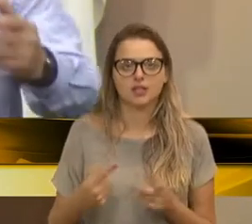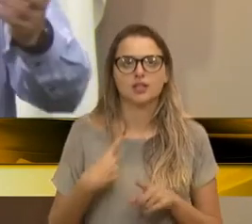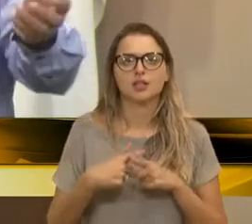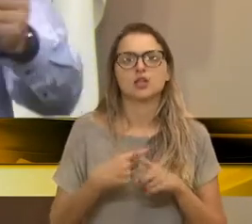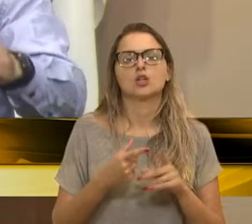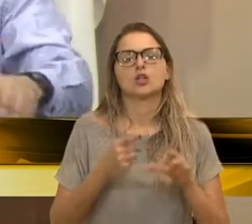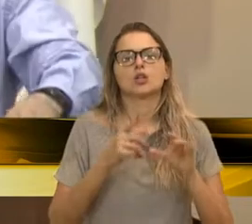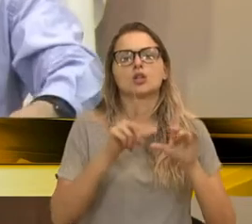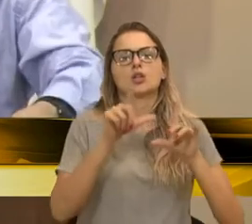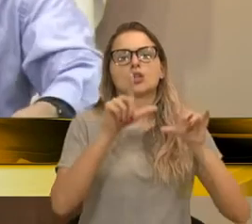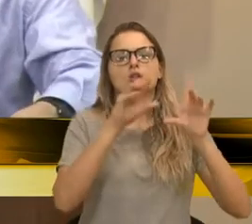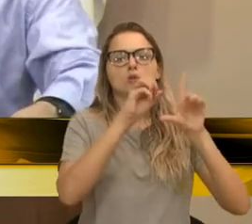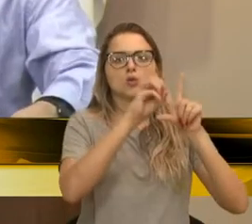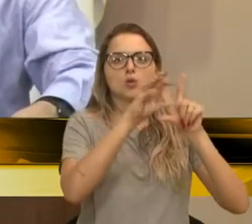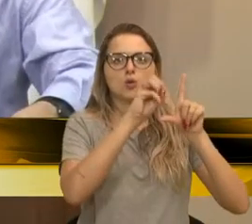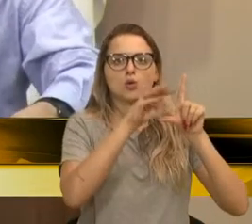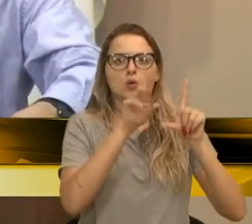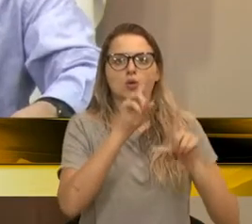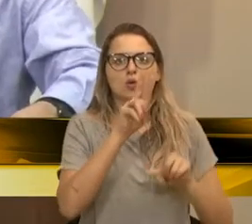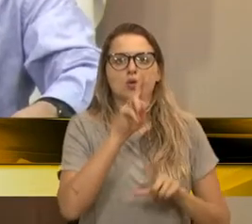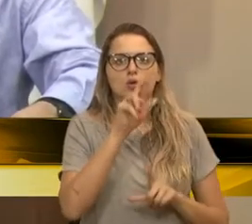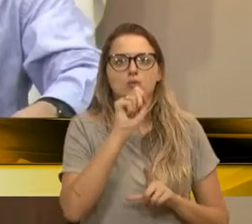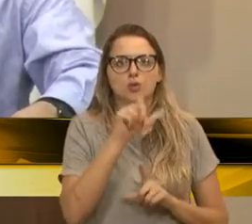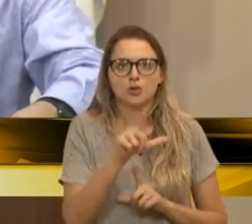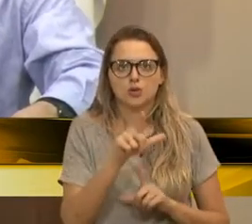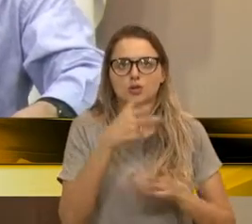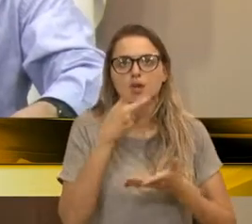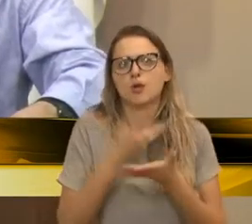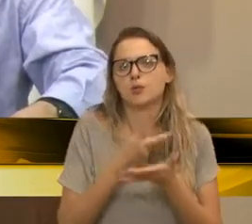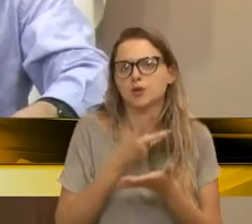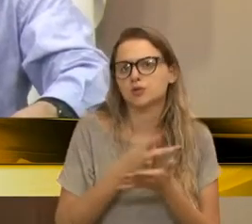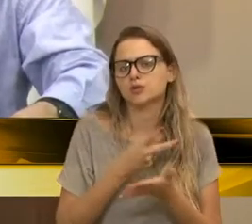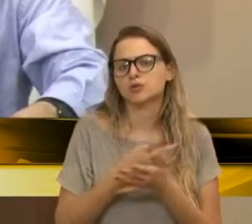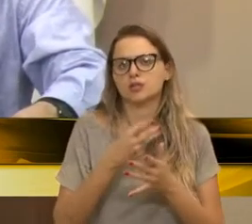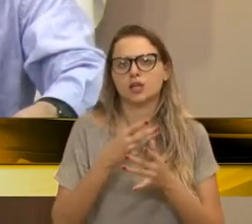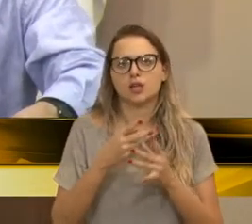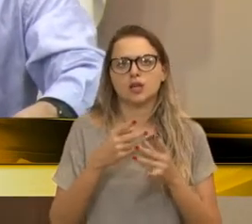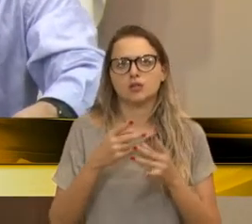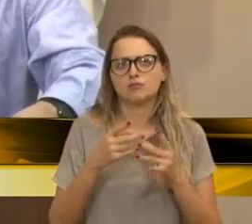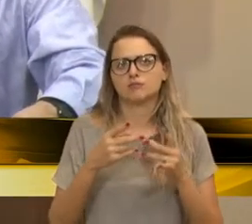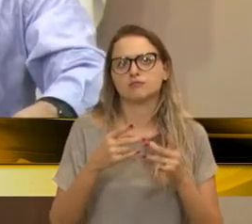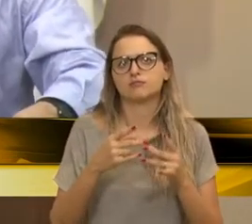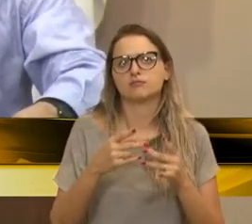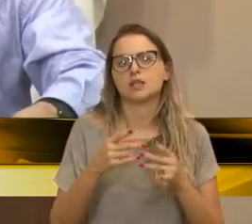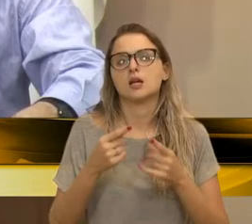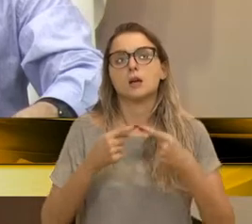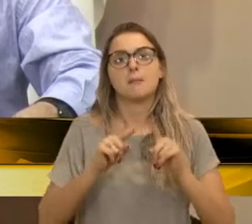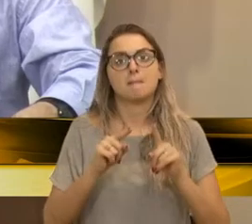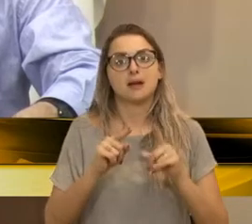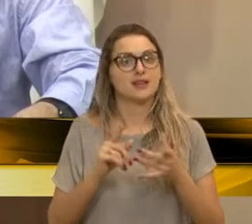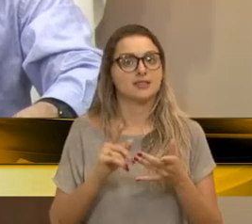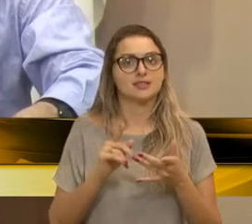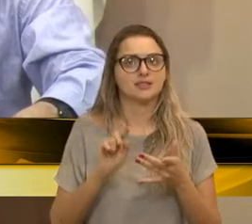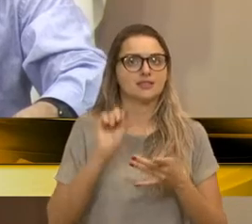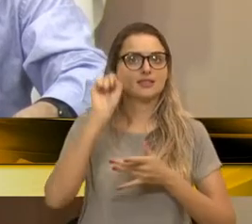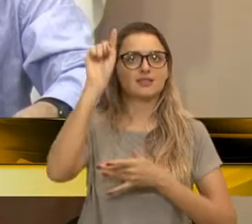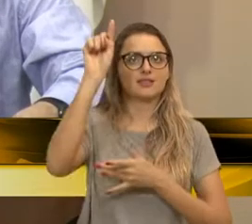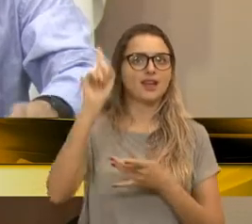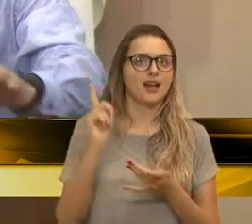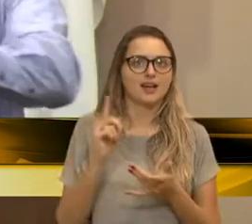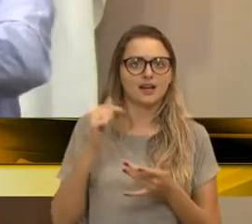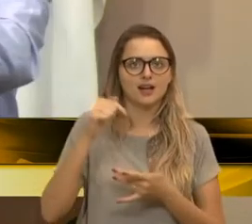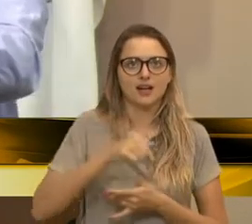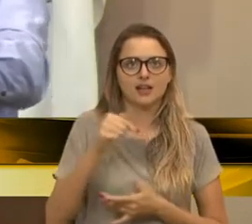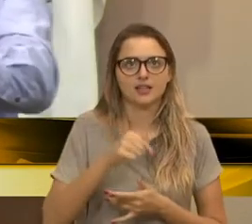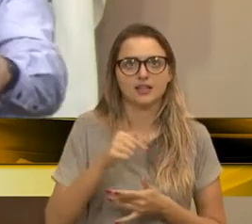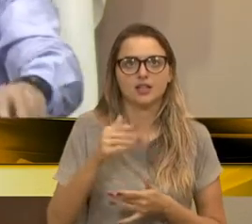Globo Rural, no domingo de manhã, mostra faturamento de produção e grãos, isso, daquilo. Mas lá em cima, aqui nós temos uma geografia diferente,